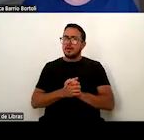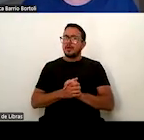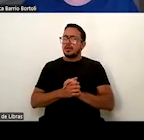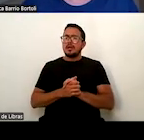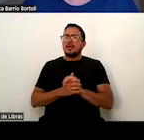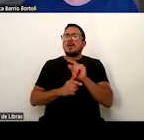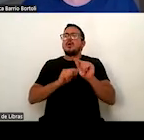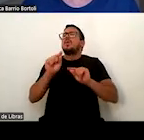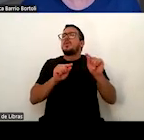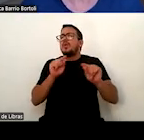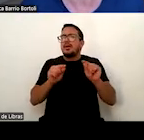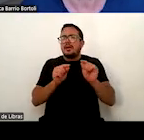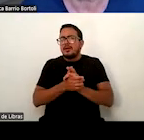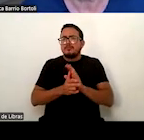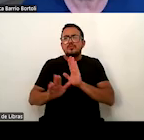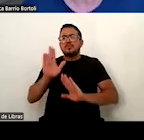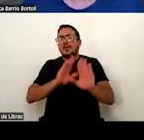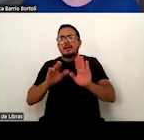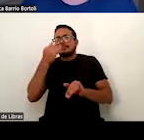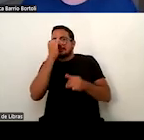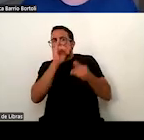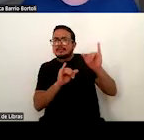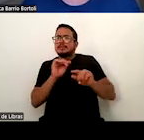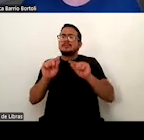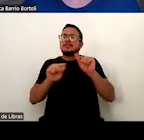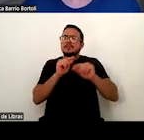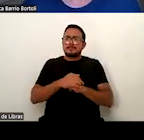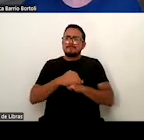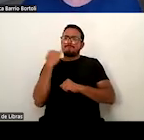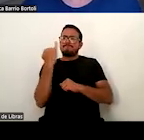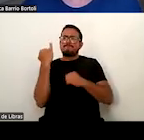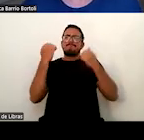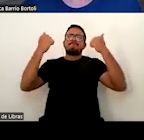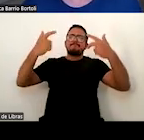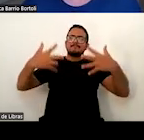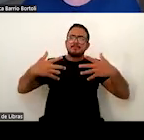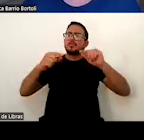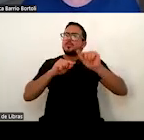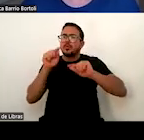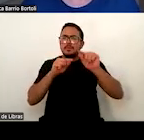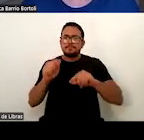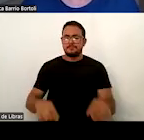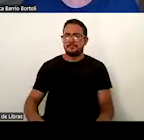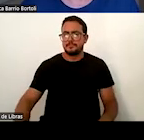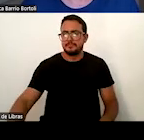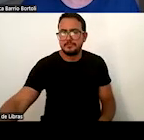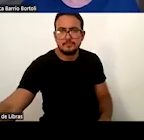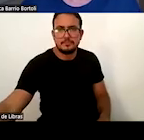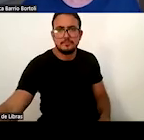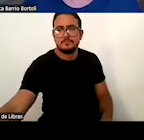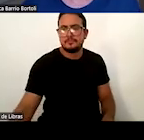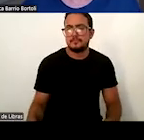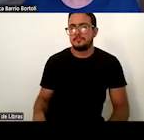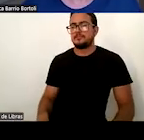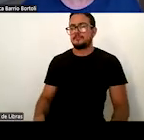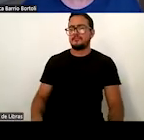que a gente pode tomar? O que que é importante falar sobre isso? Primeiro, que o câncer, o aumento da mortalidade para o câncer,